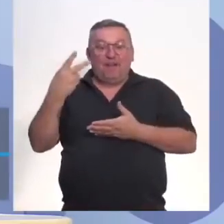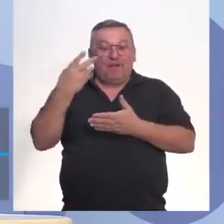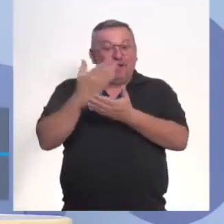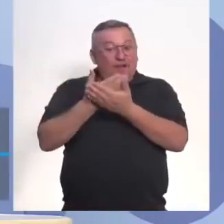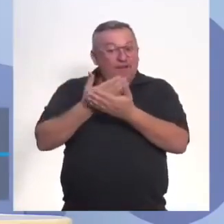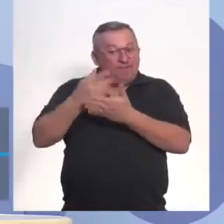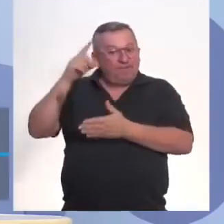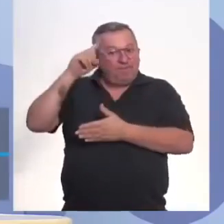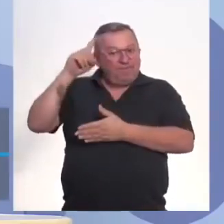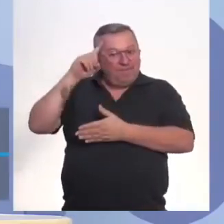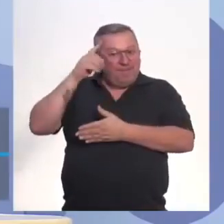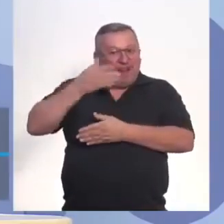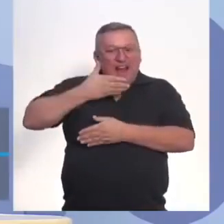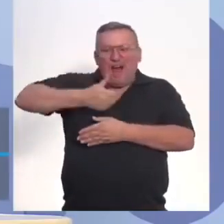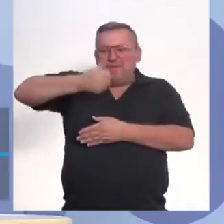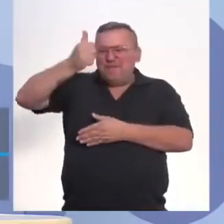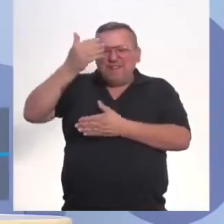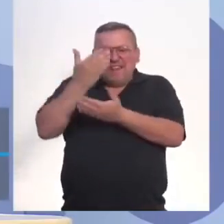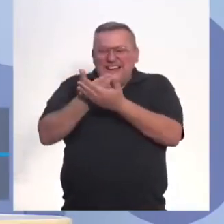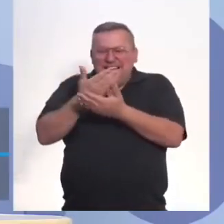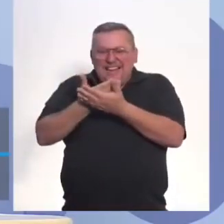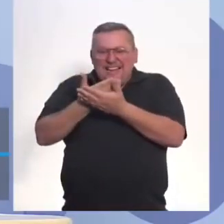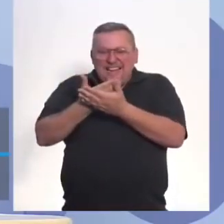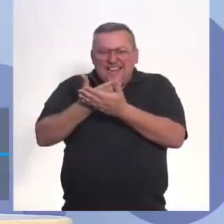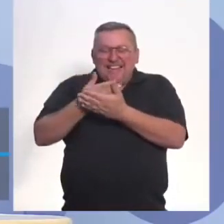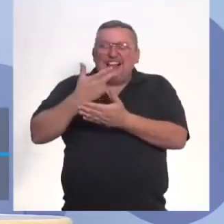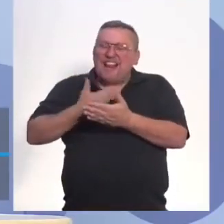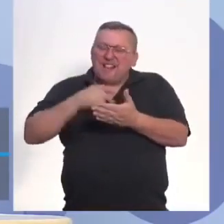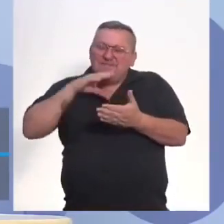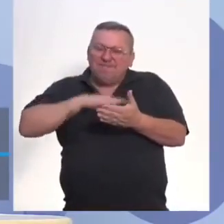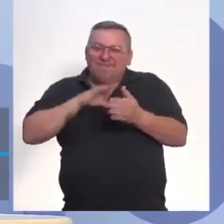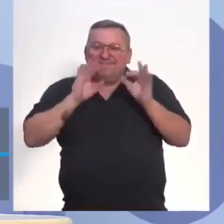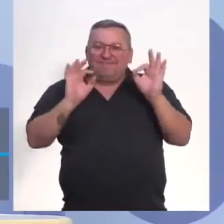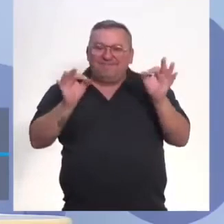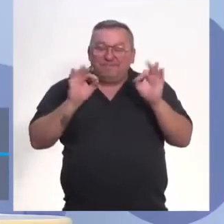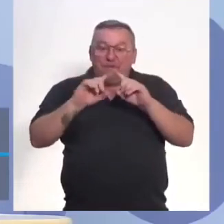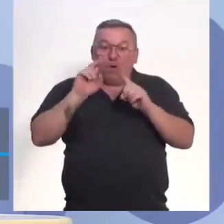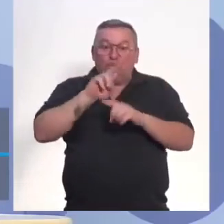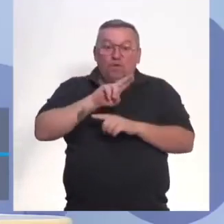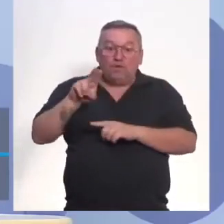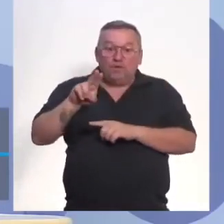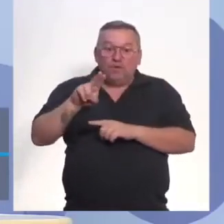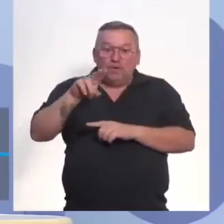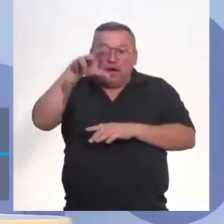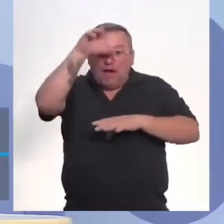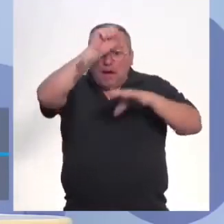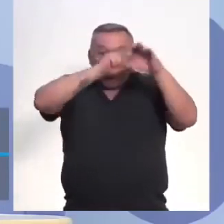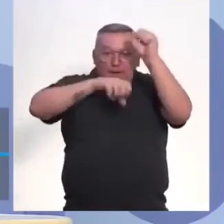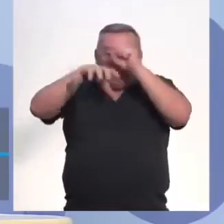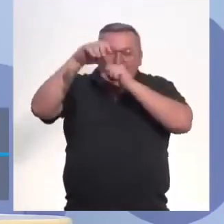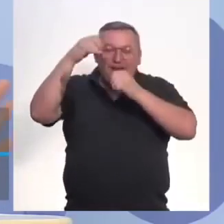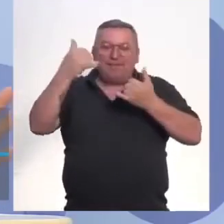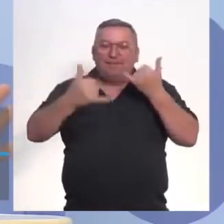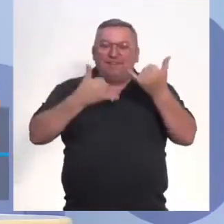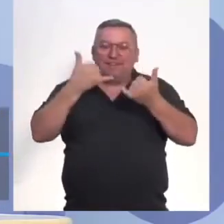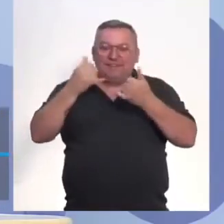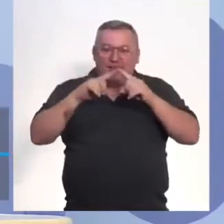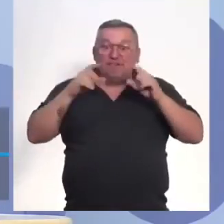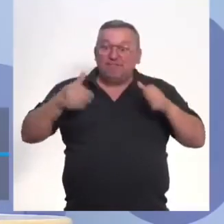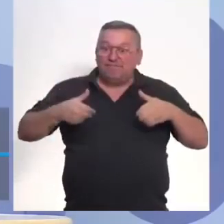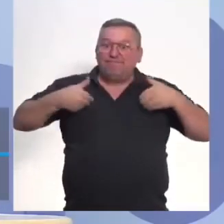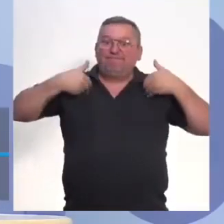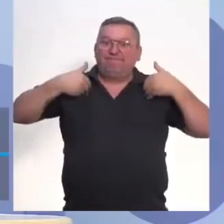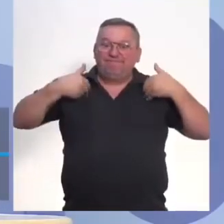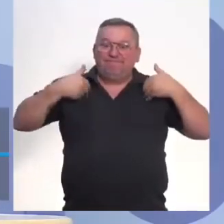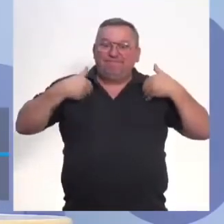do dia e a melhor aula do dia, aula de língua portuguesa. Olha o nome, Aprendendo Brincando. Aí a gente já fica animados, né,